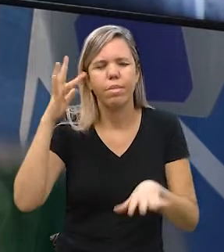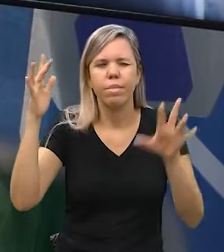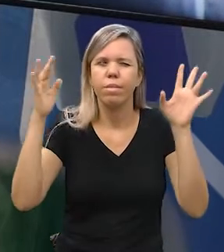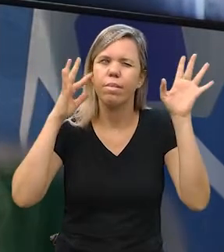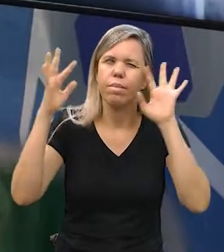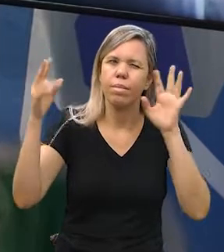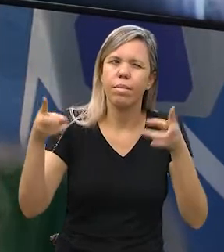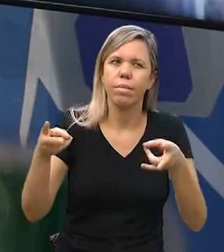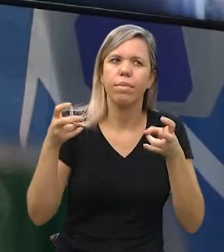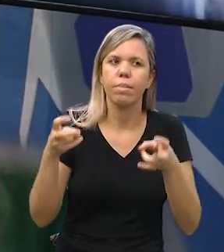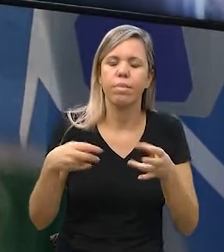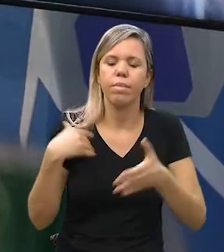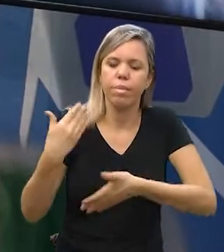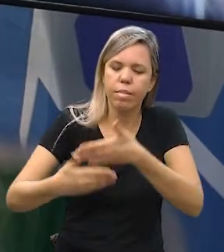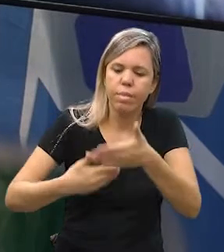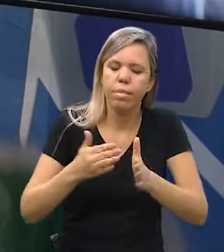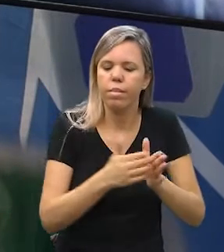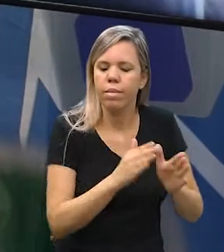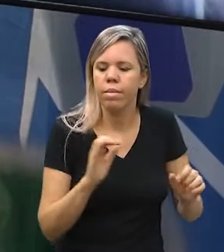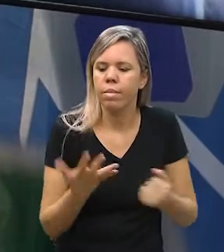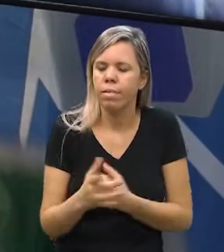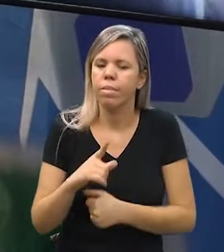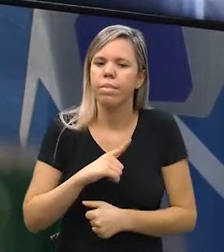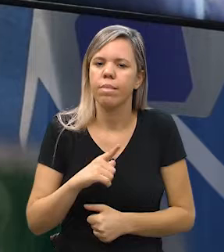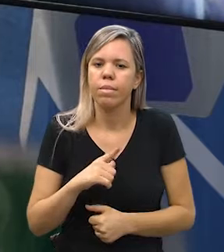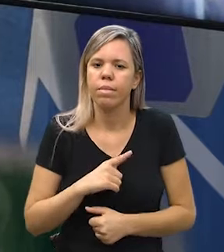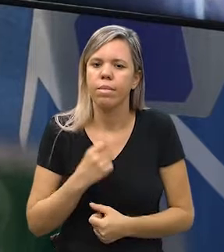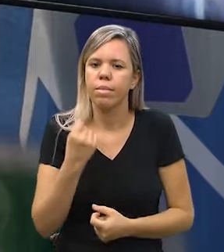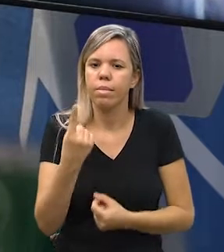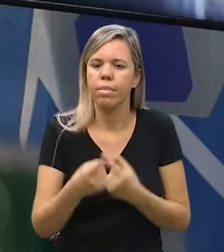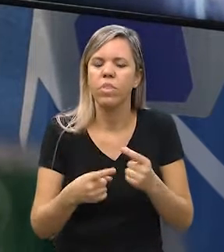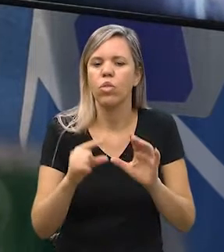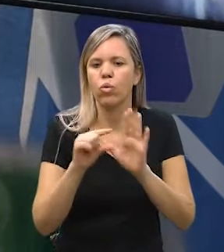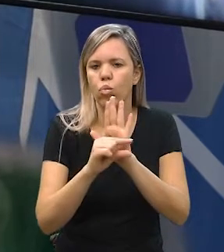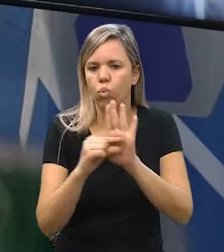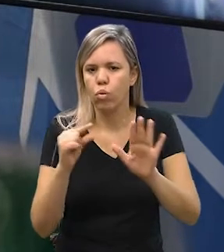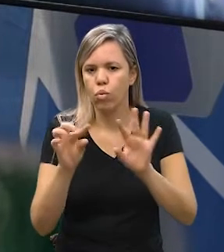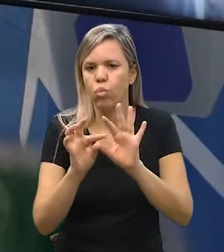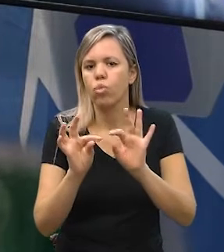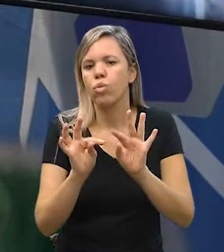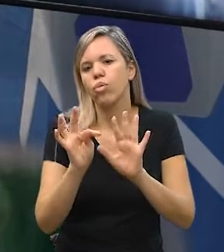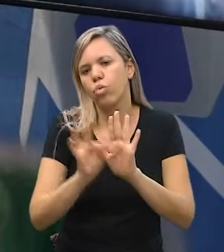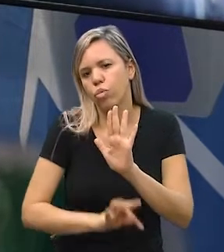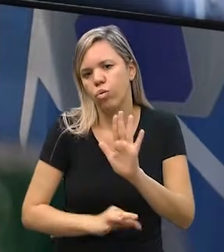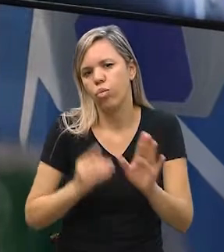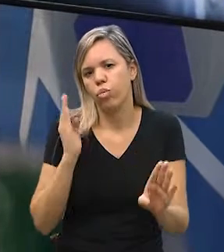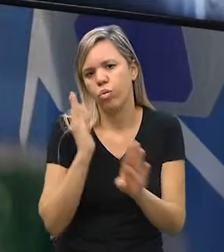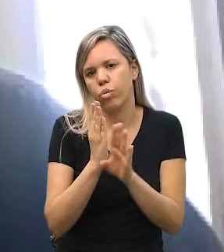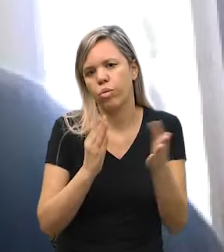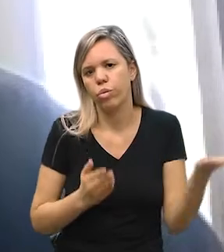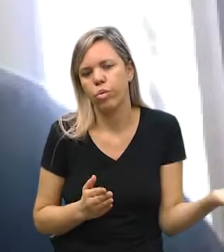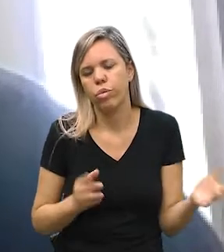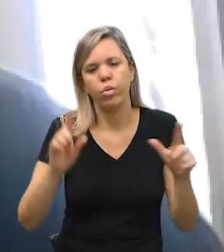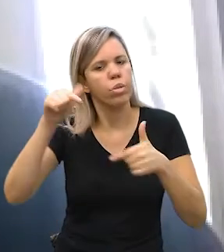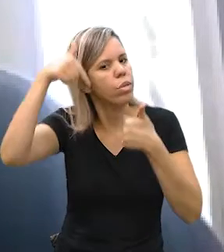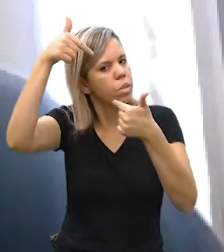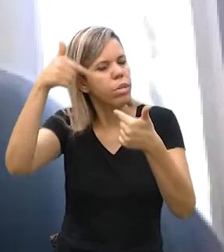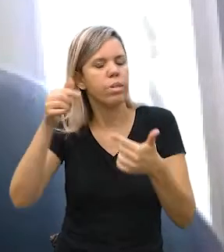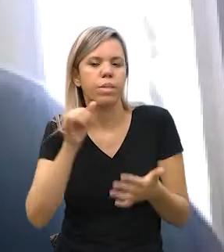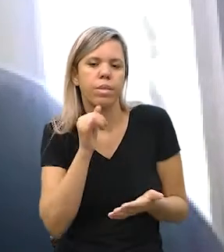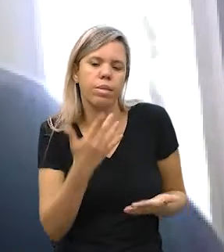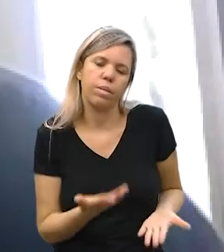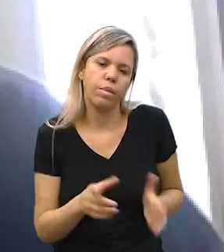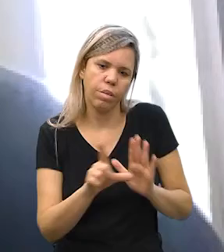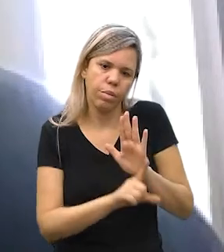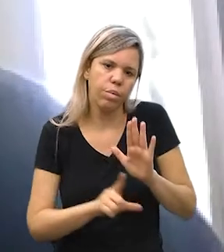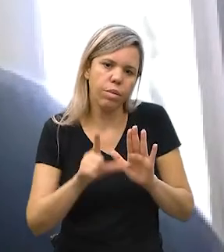acabam percebendo ao longo da pandemia. Em uma das crônicas aqui, por exemplo, a personagem, ela encontra personagens fictícios, né,